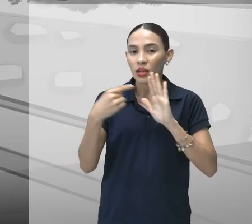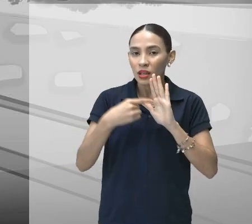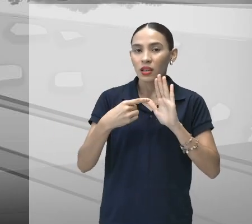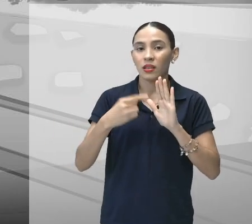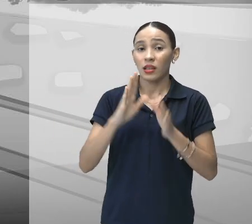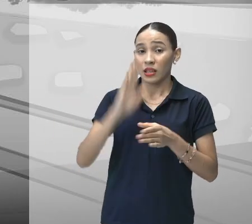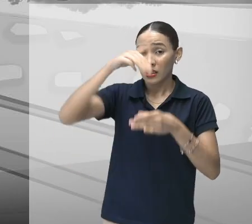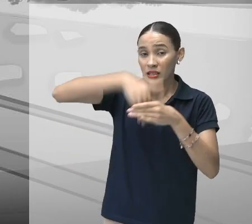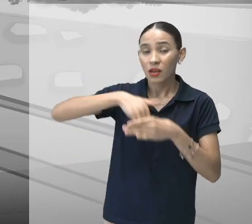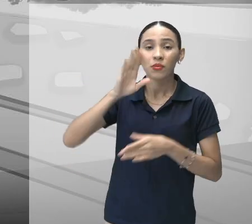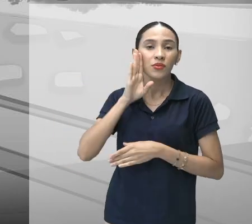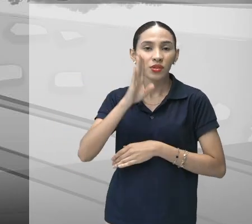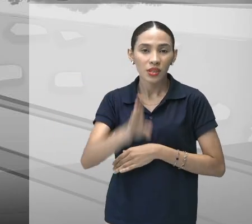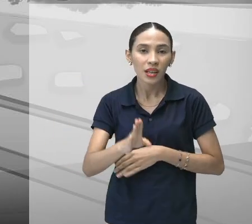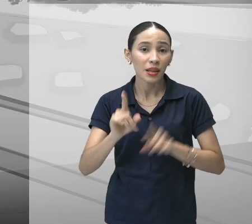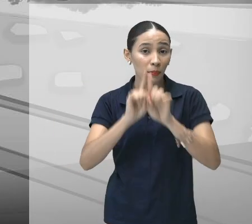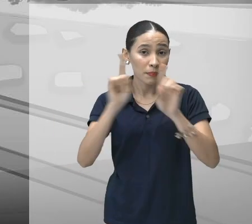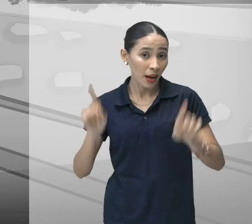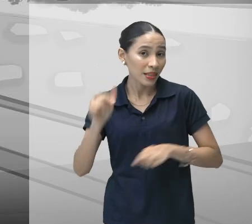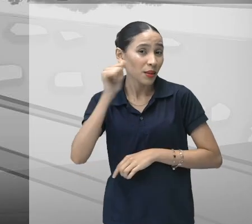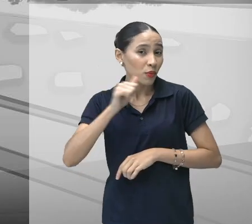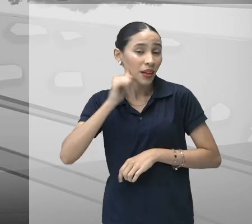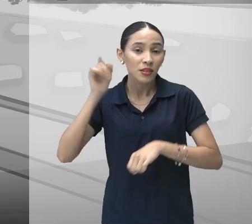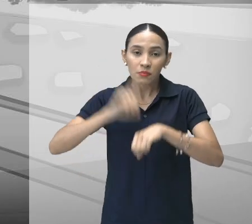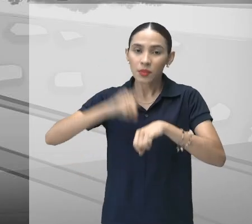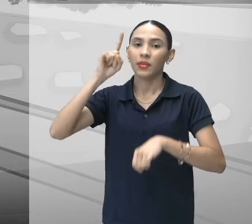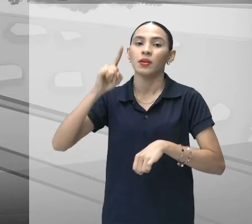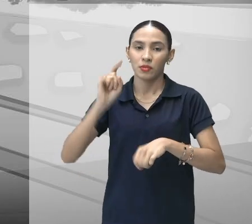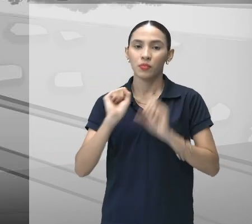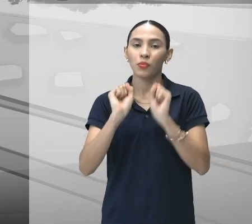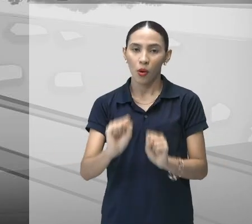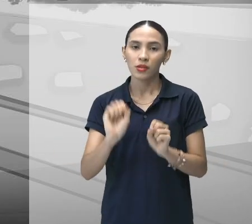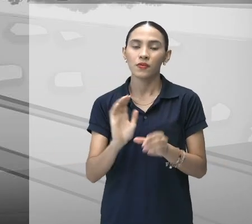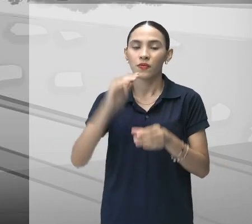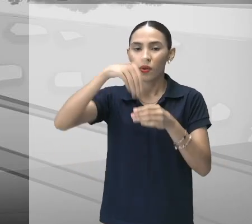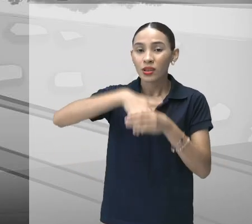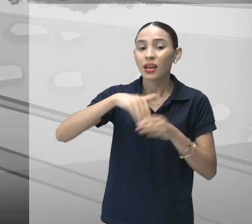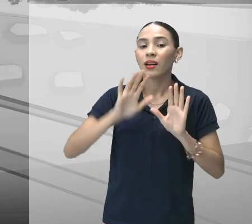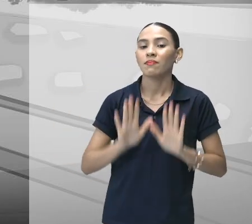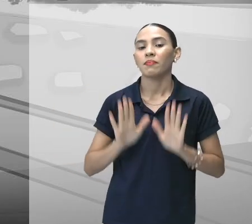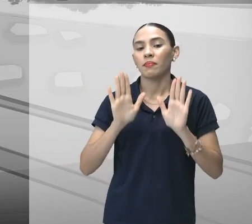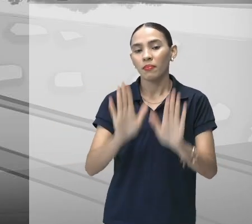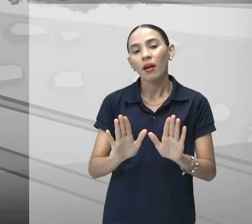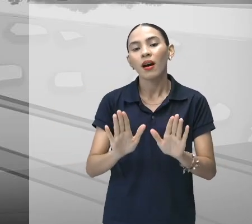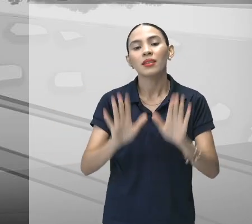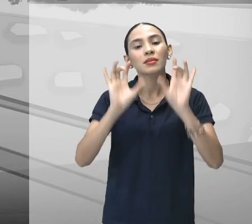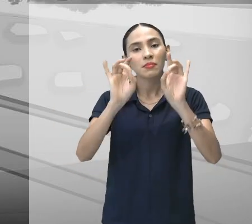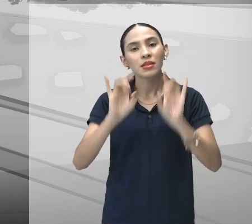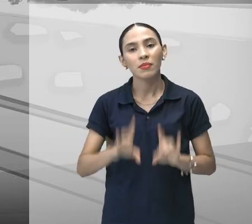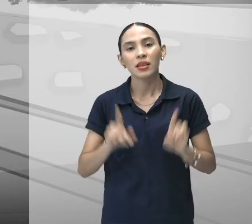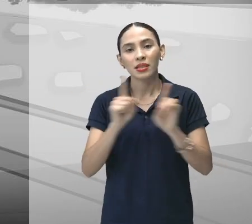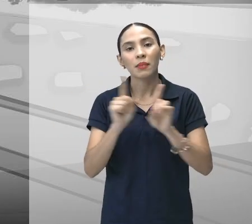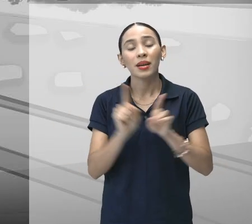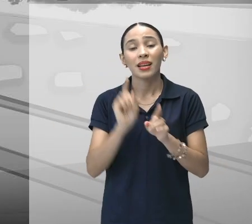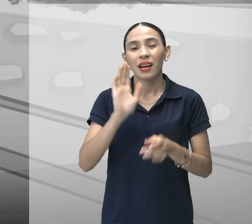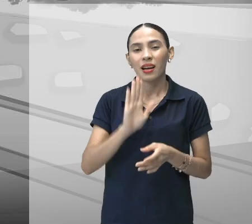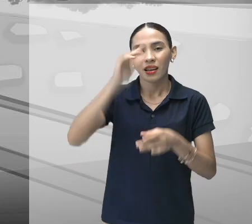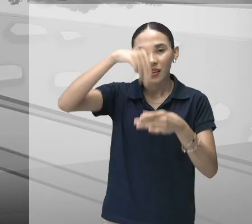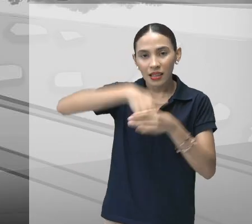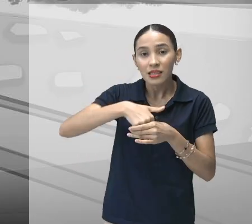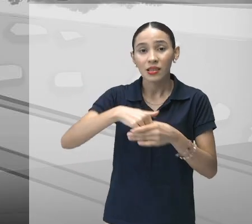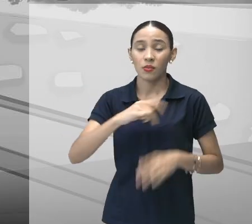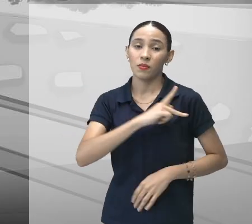forma direta, sendo que as mulheres, pela primeira vez, poderiam votar, mas, especialmente essa eleição